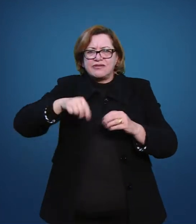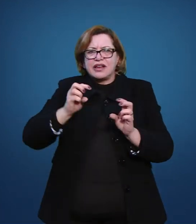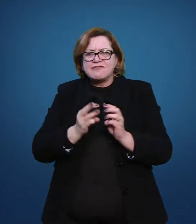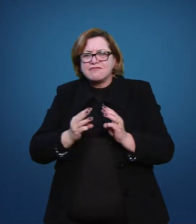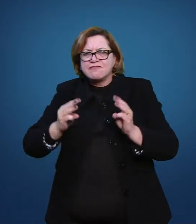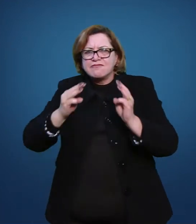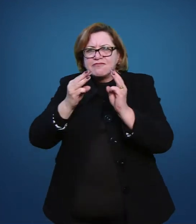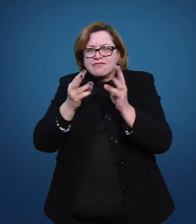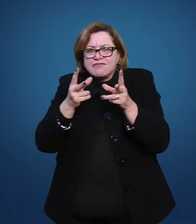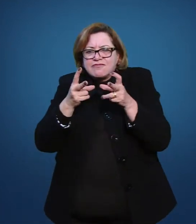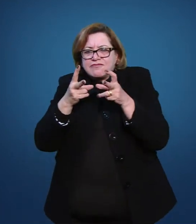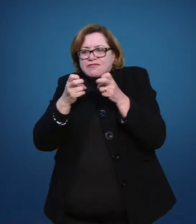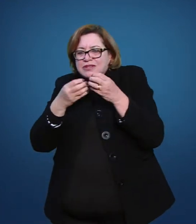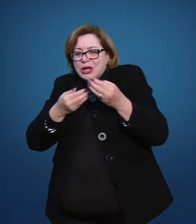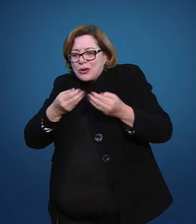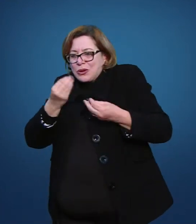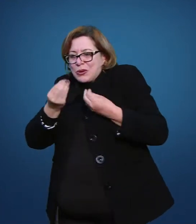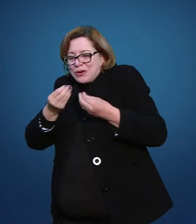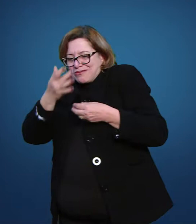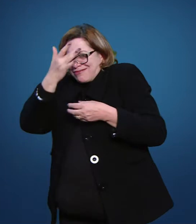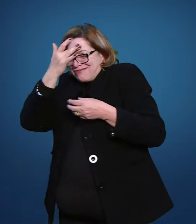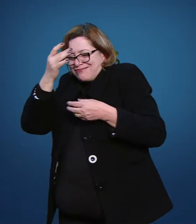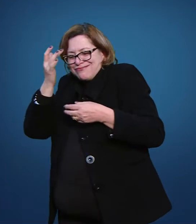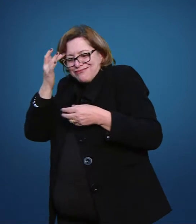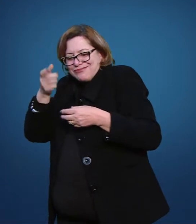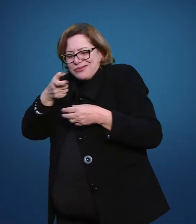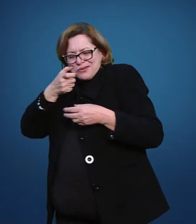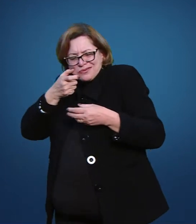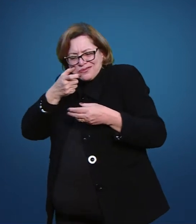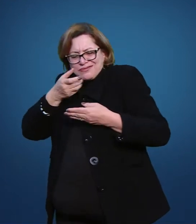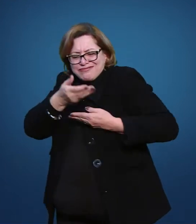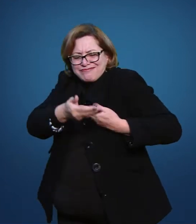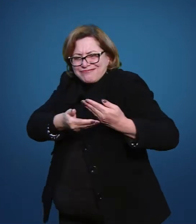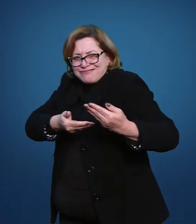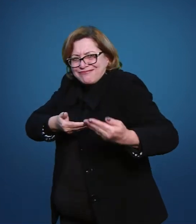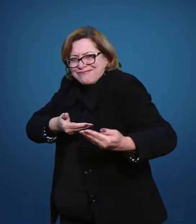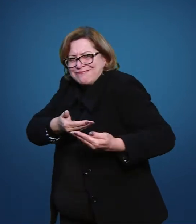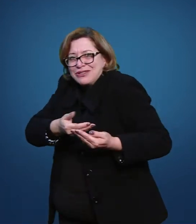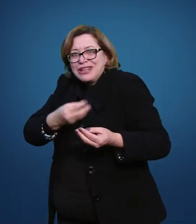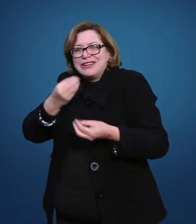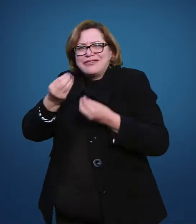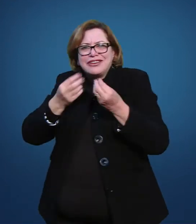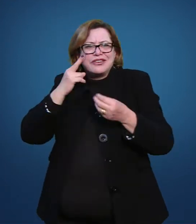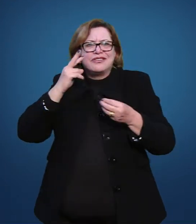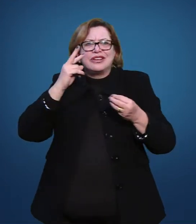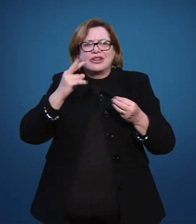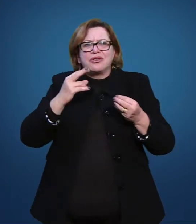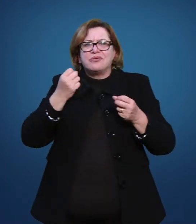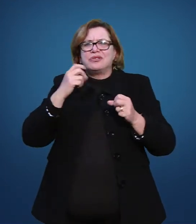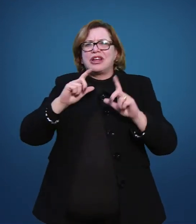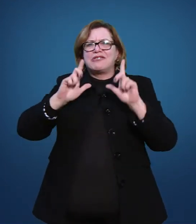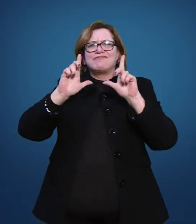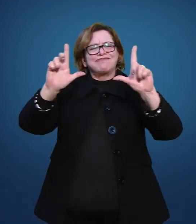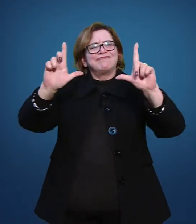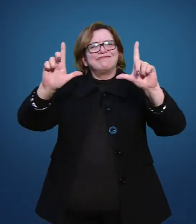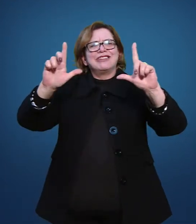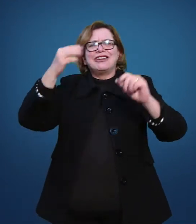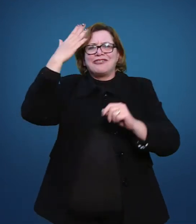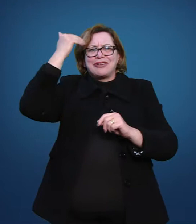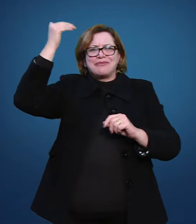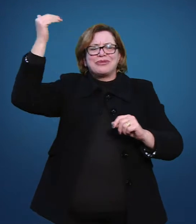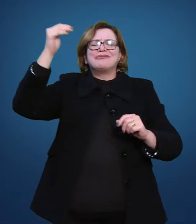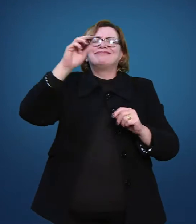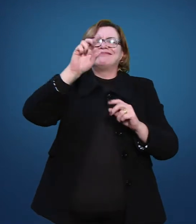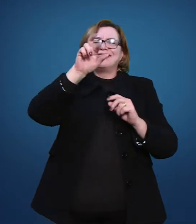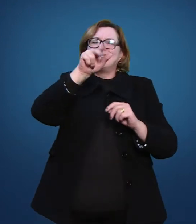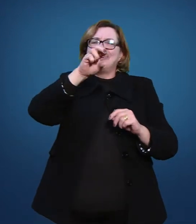verificar a relação do espectador frente a alguns objetos, frente a obras consagradas como a Mona Lisa, que é a Gioconda,